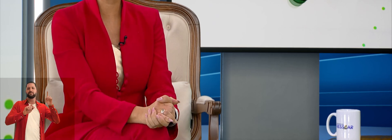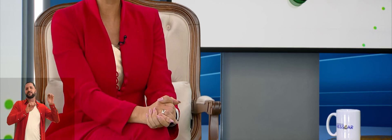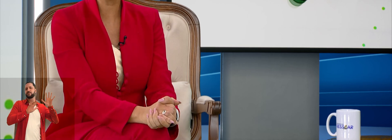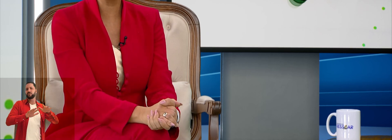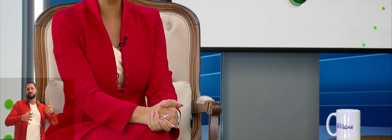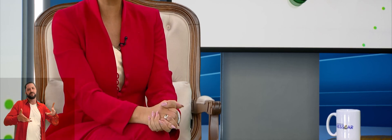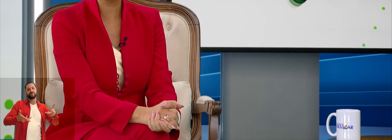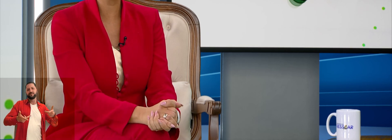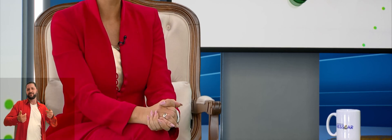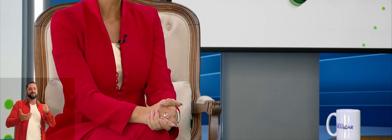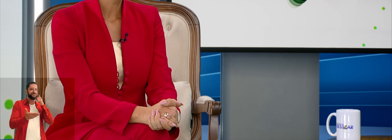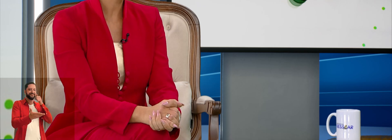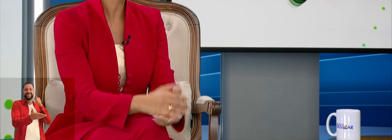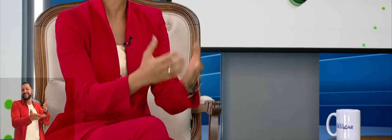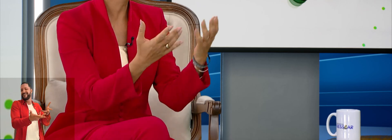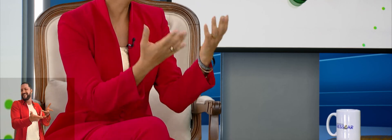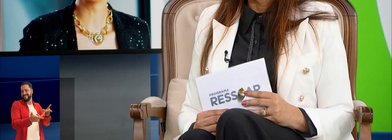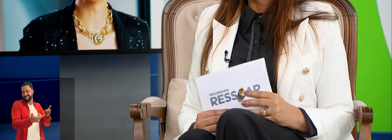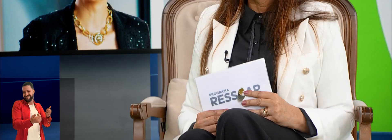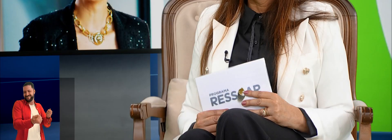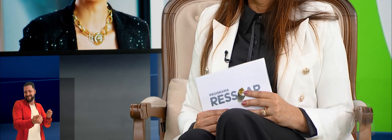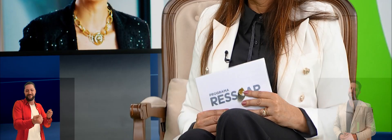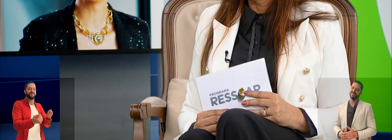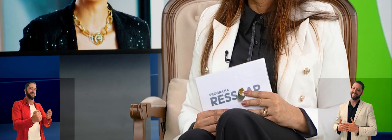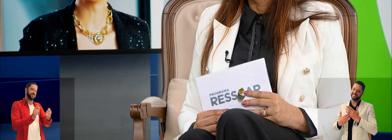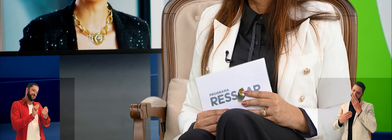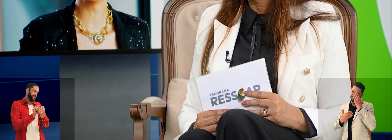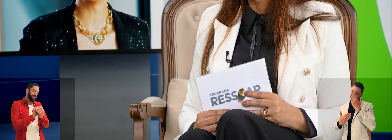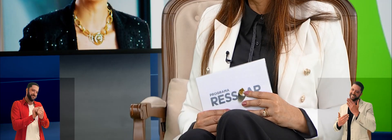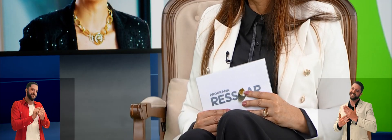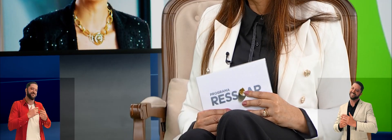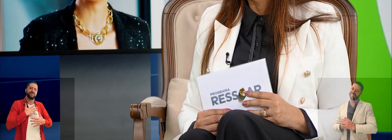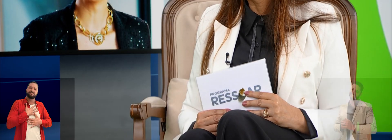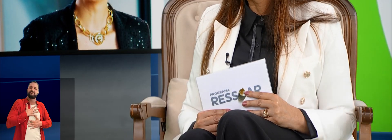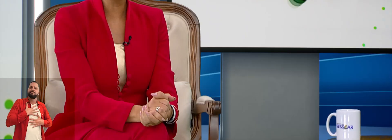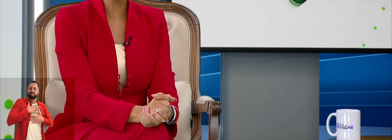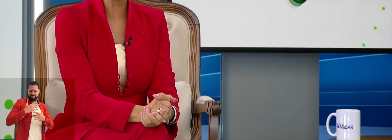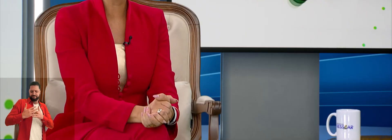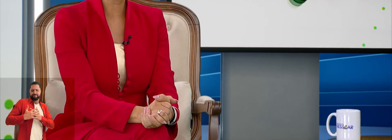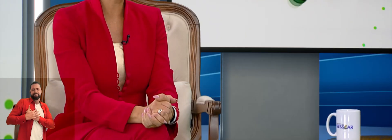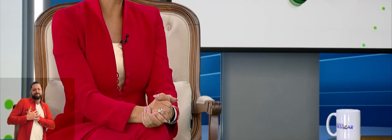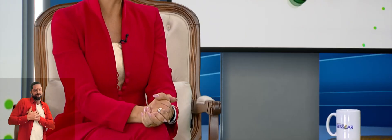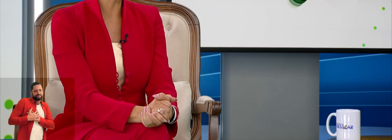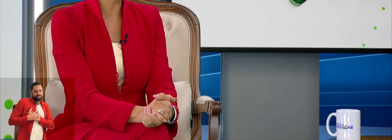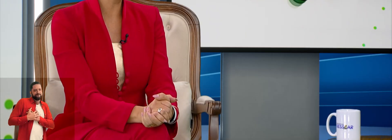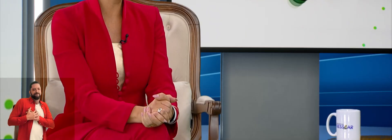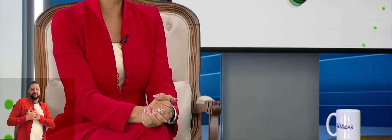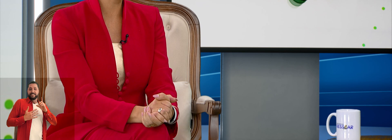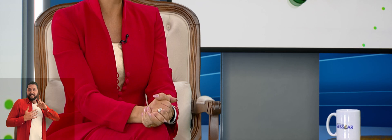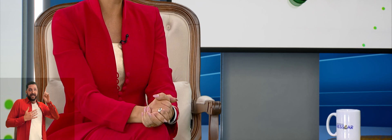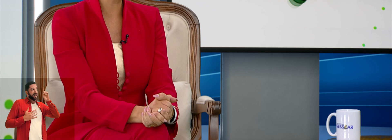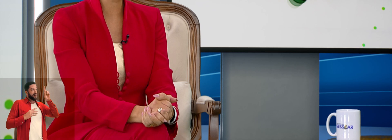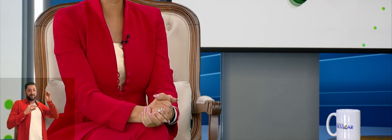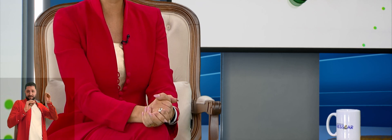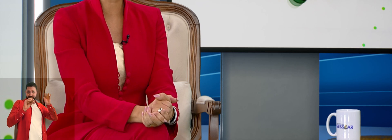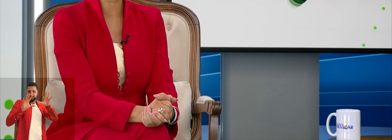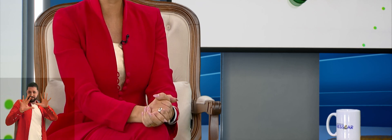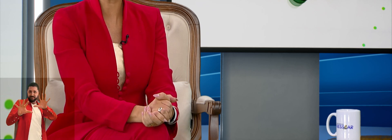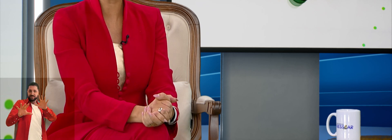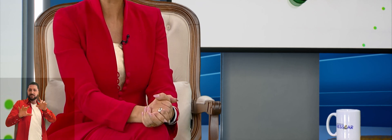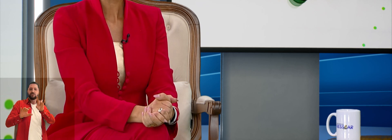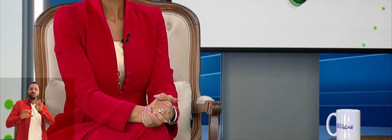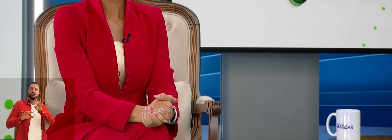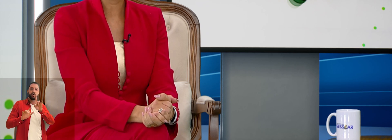nesse programa tão abençoado, junto com essa mulher incrível. Obrigada. É, me traz muita gratidão ao coração, porque eu falo que Deus, ele